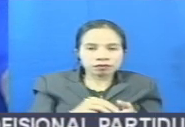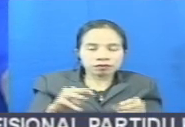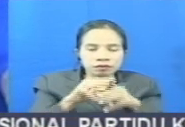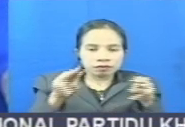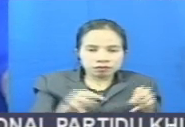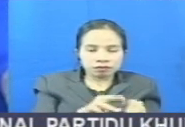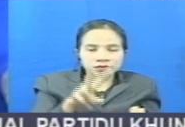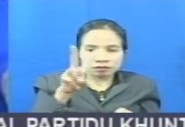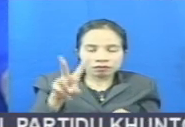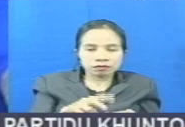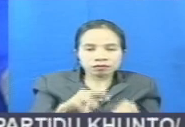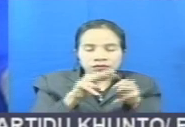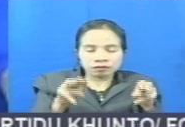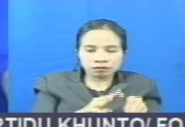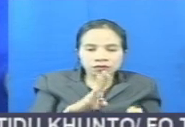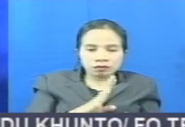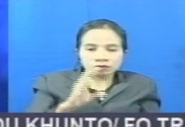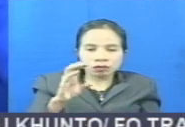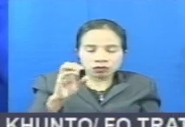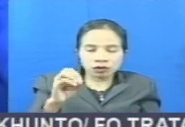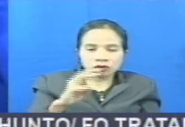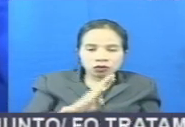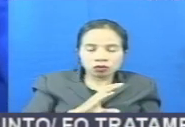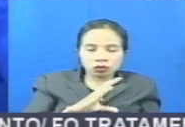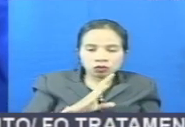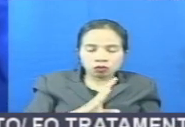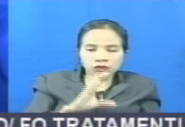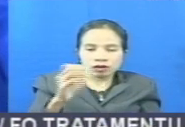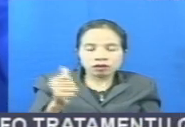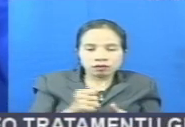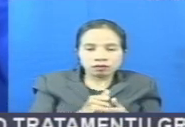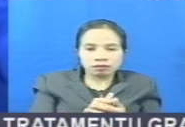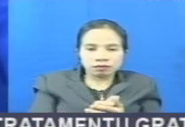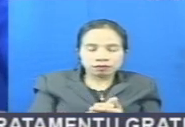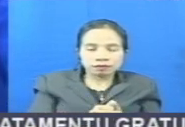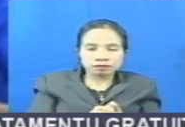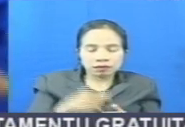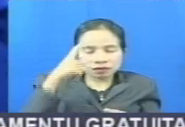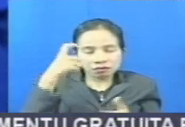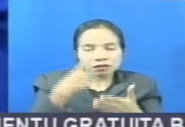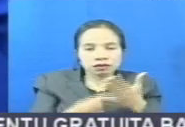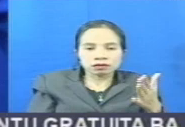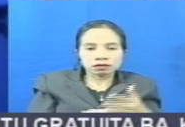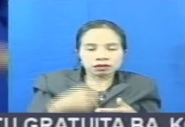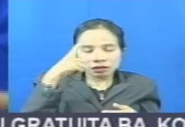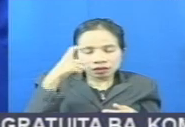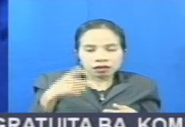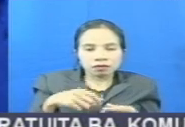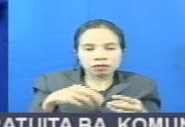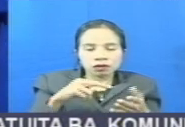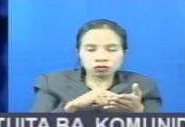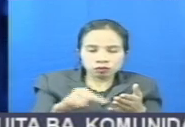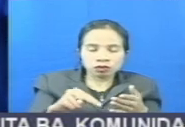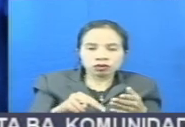Rua, município Bonaro e o município Covalima. Dene também minuto atene, tamasá, no tamba, número ilegal